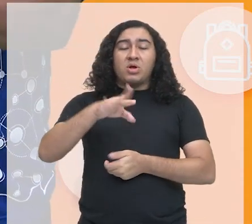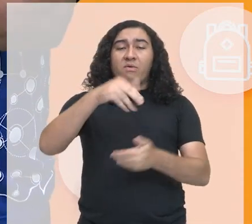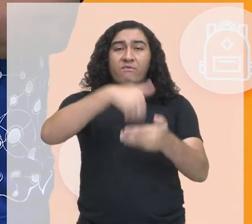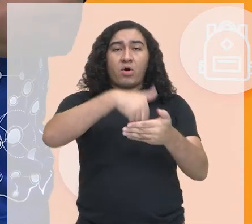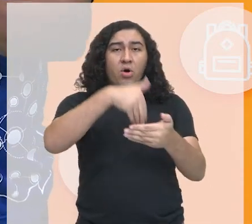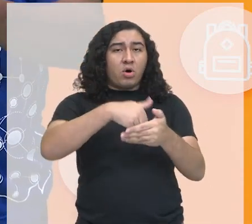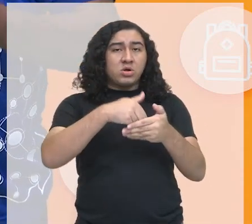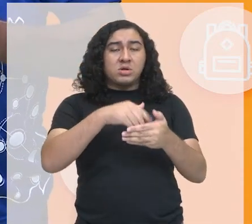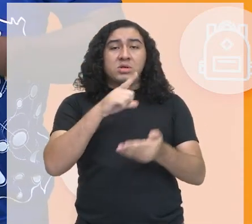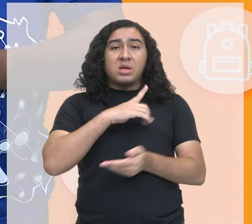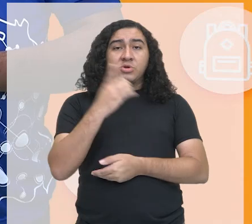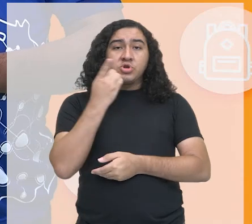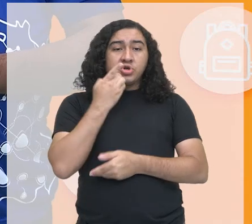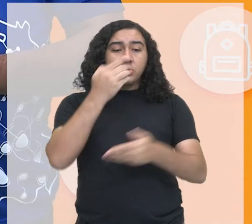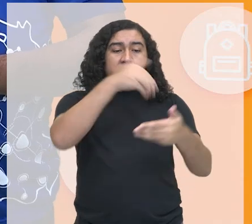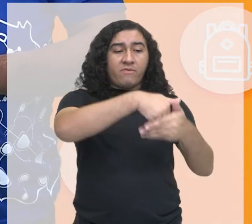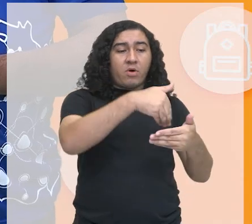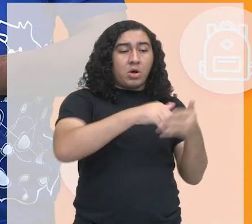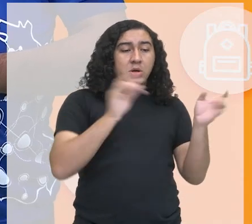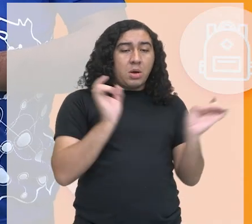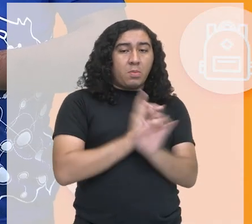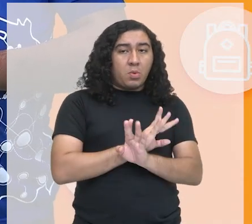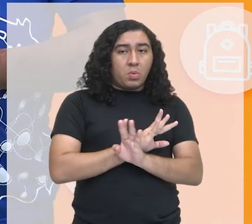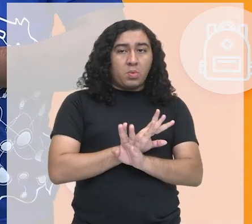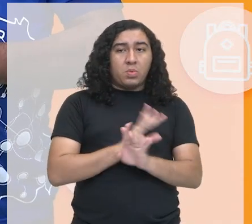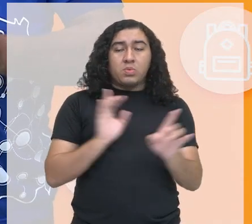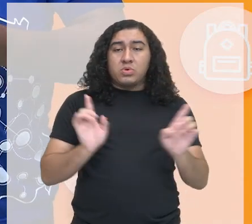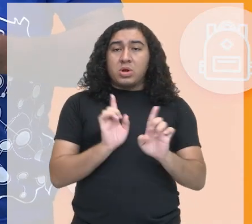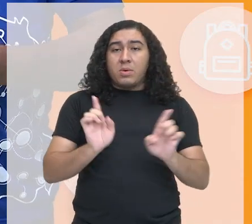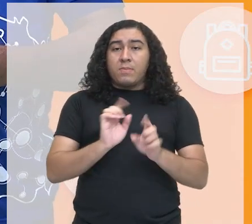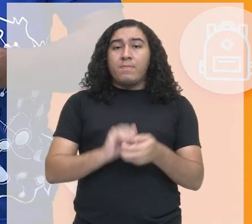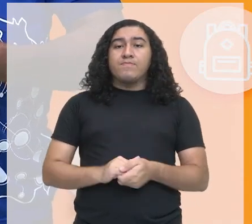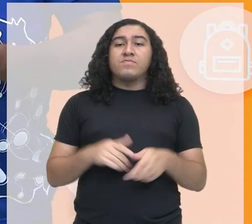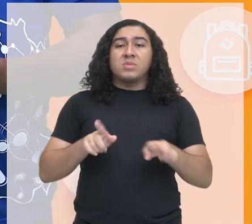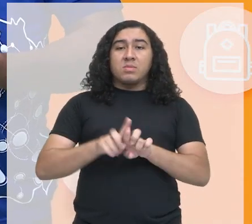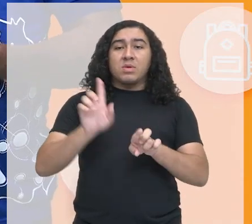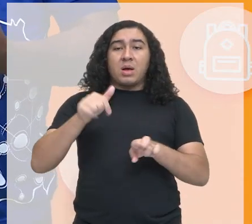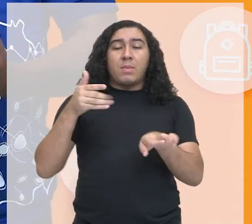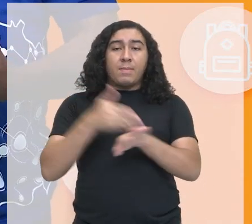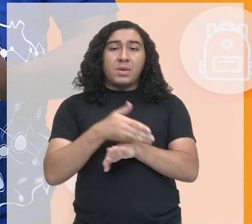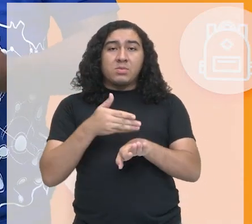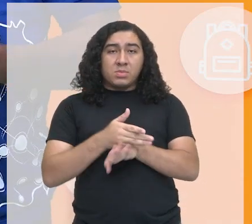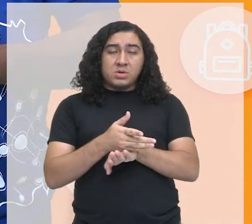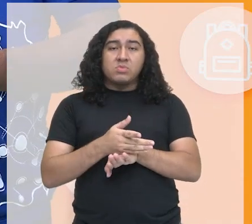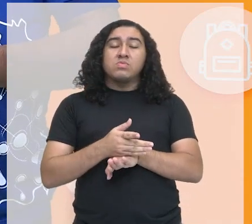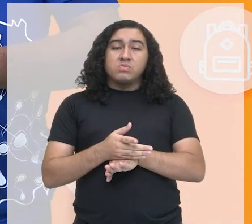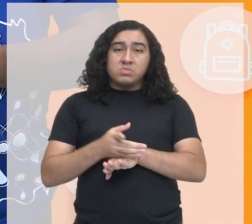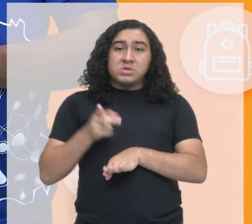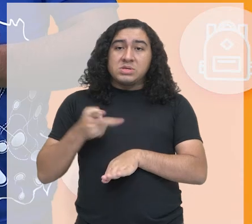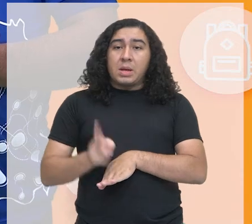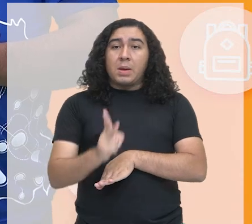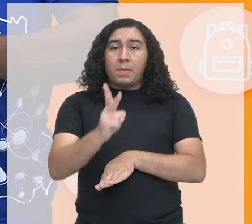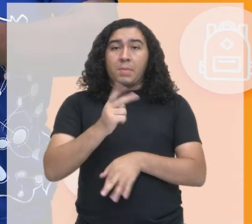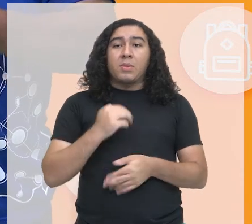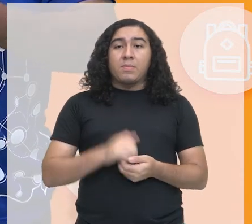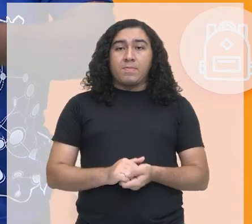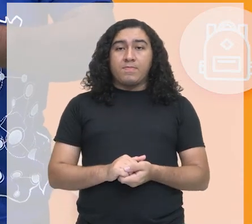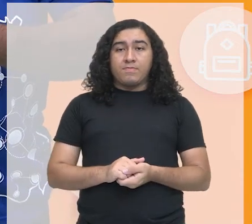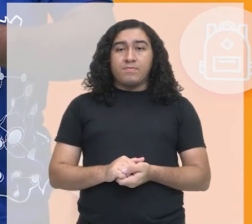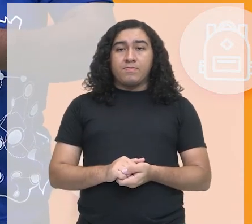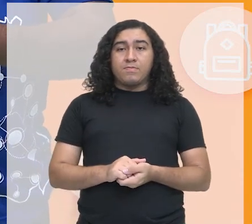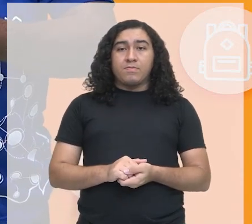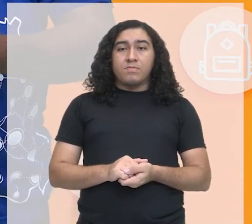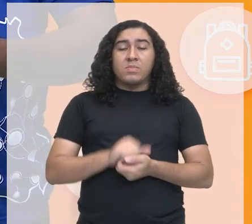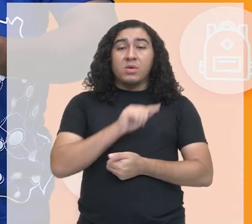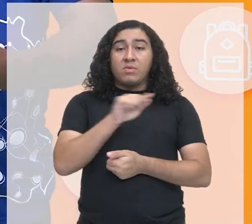lá no dia da eleição votar, mas também é uma participação ativa. Ou seja, você tem